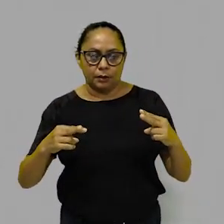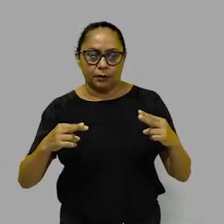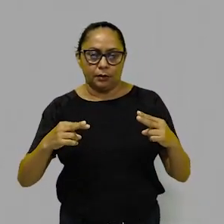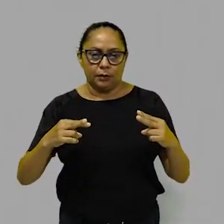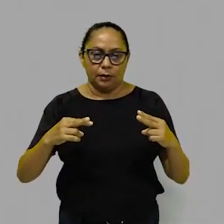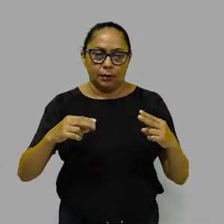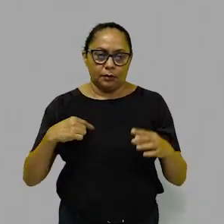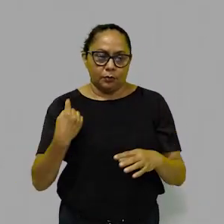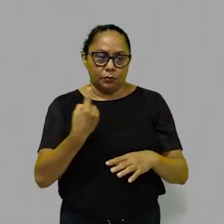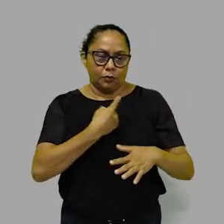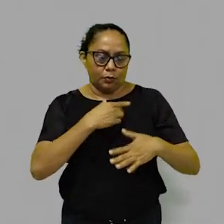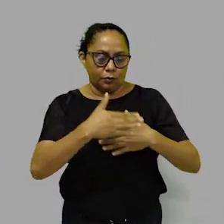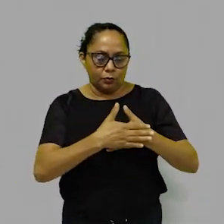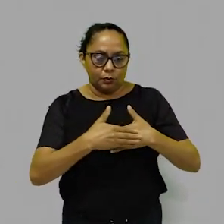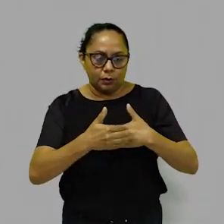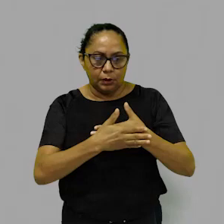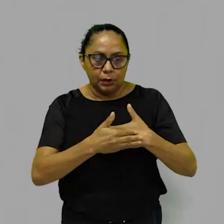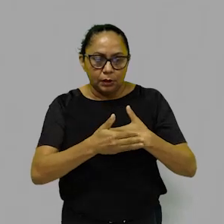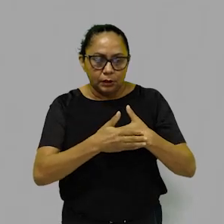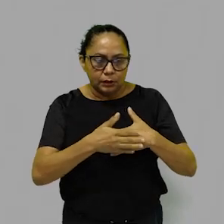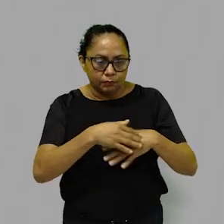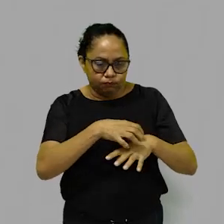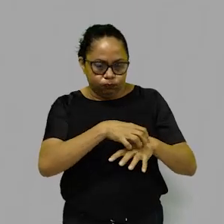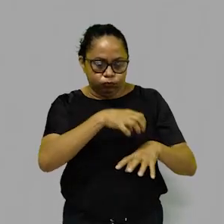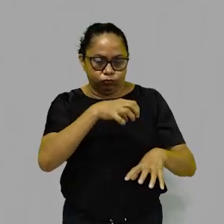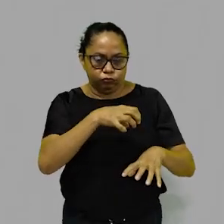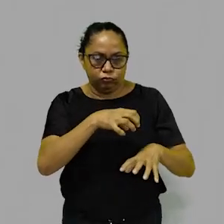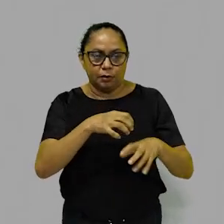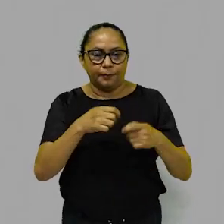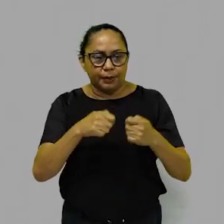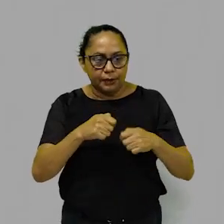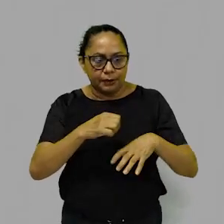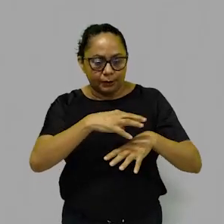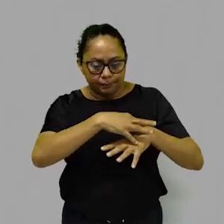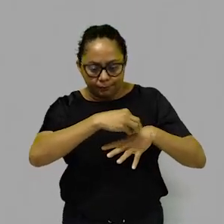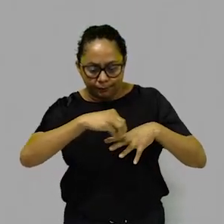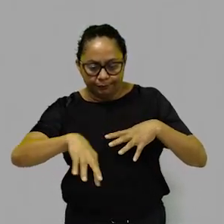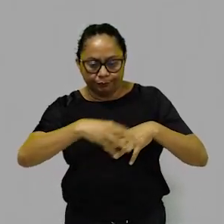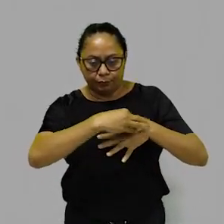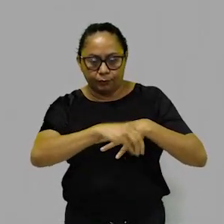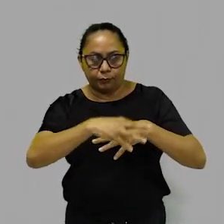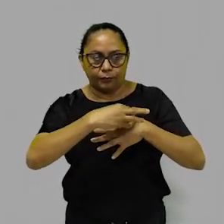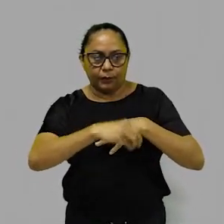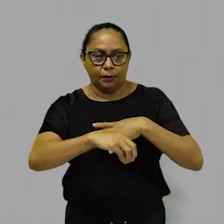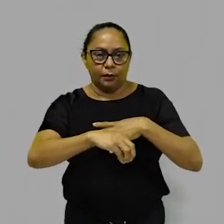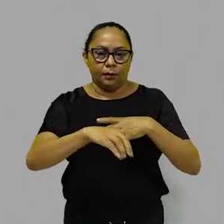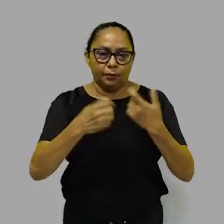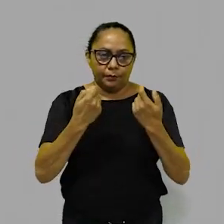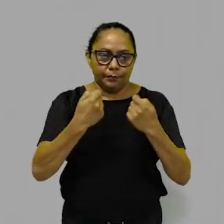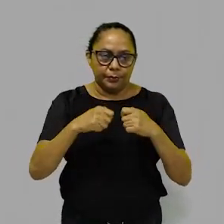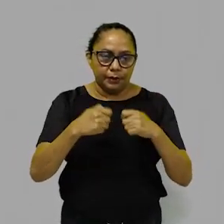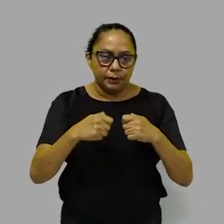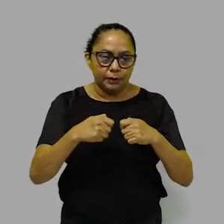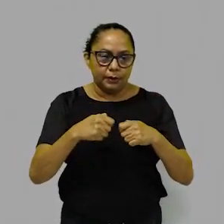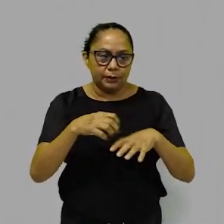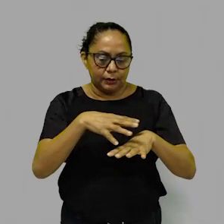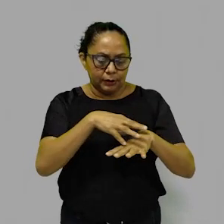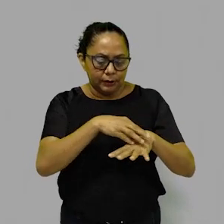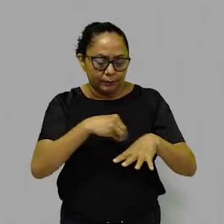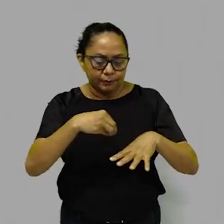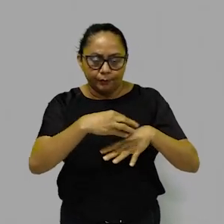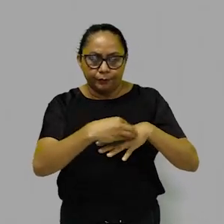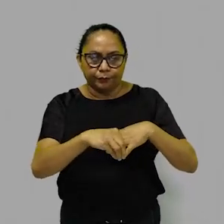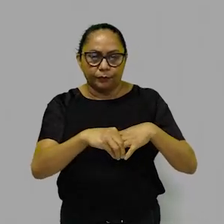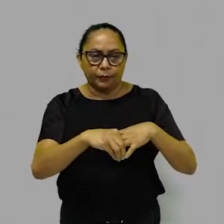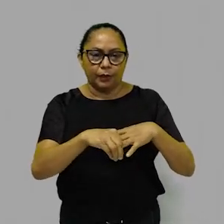parte do nosso tecido, que foram lesionadas, elas têm que ser eliminadas. Então, vai ter uma lesões degenerativas